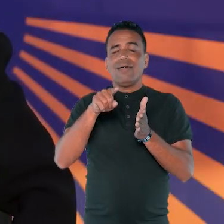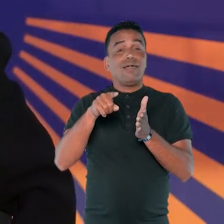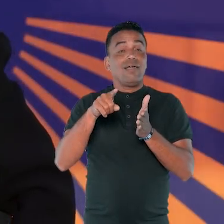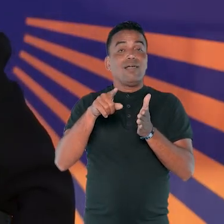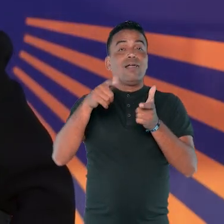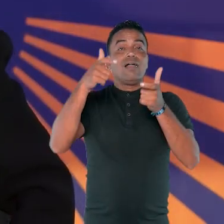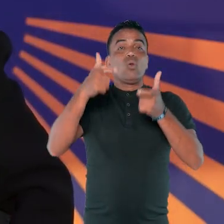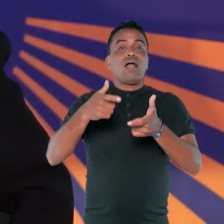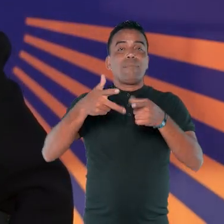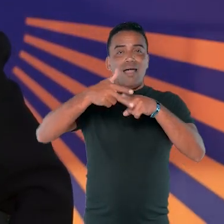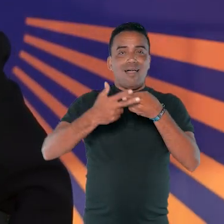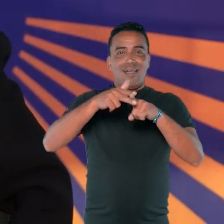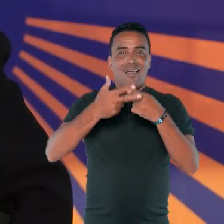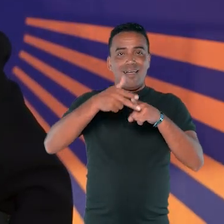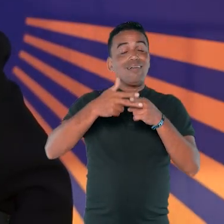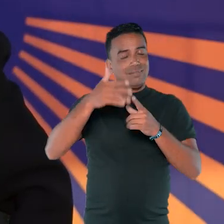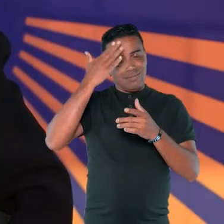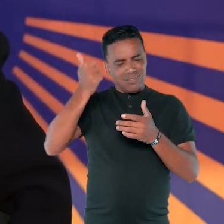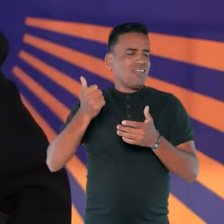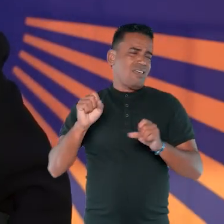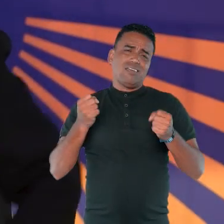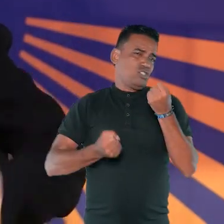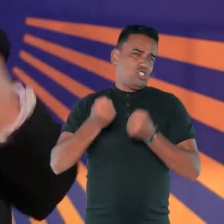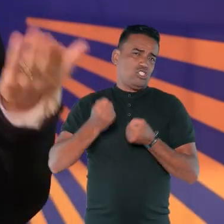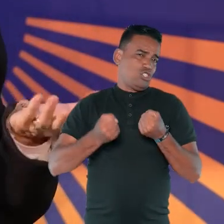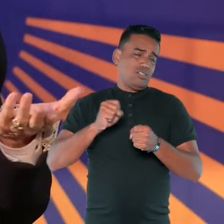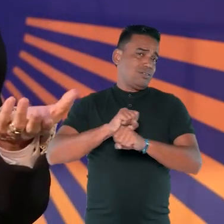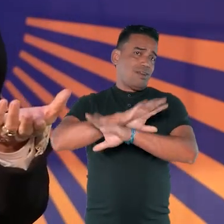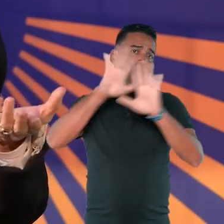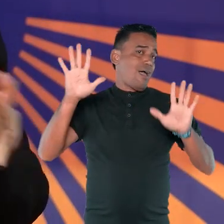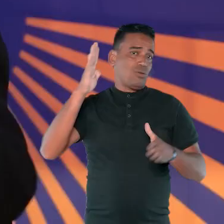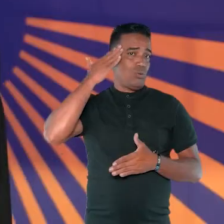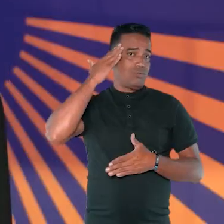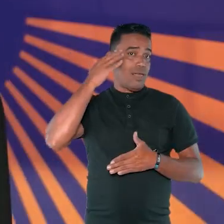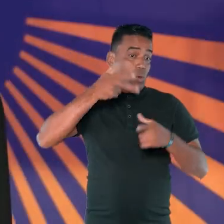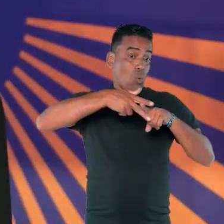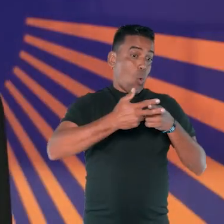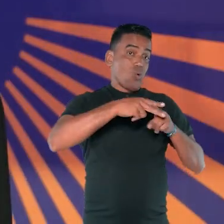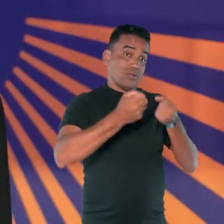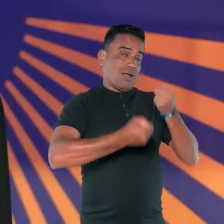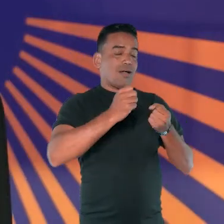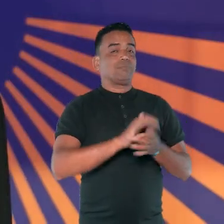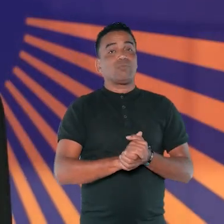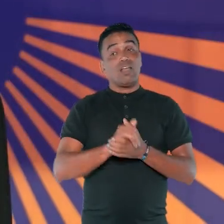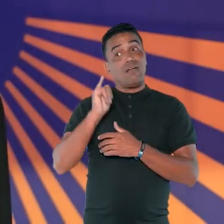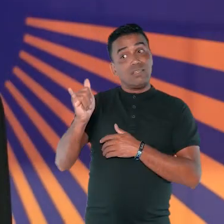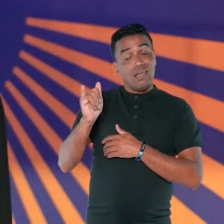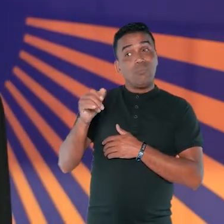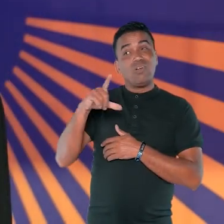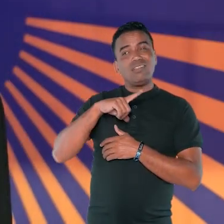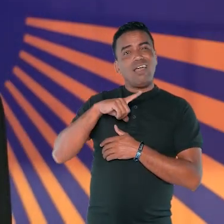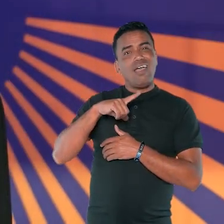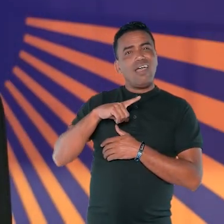oficina. Claro que eu sei dirigir, gosto de dirigir, mas é claro que eu não entendo nada de carro. Então, eu avisei só: olha, eu vim trazer, porque tem